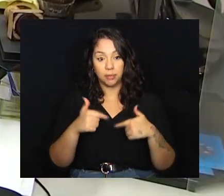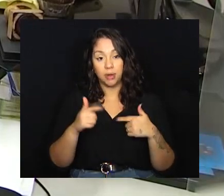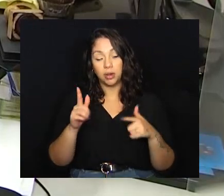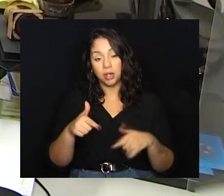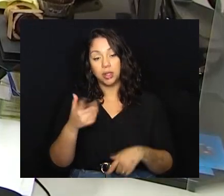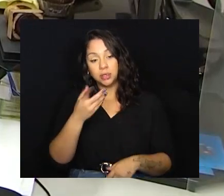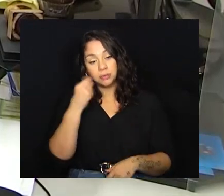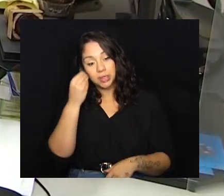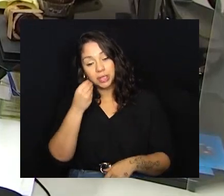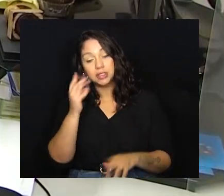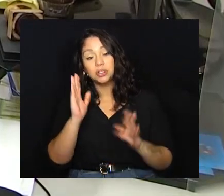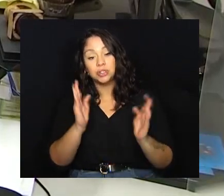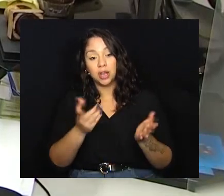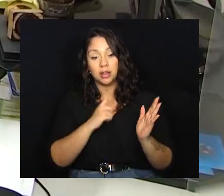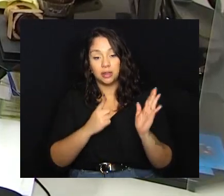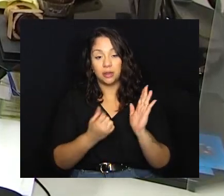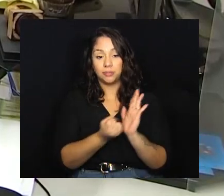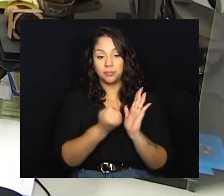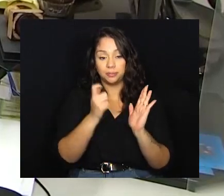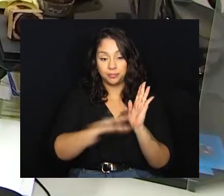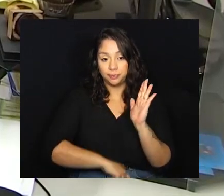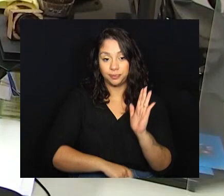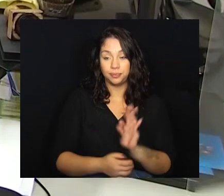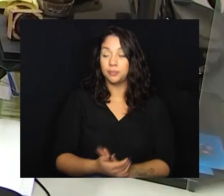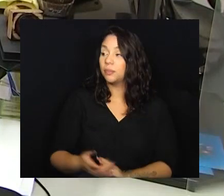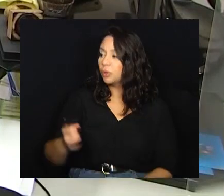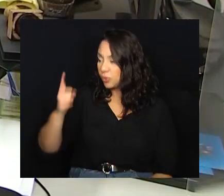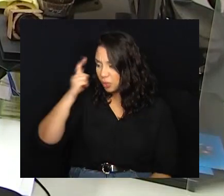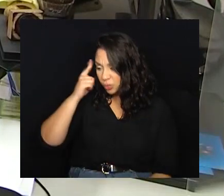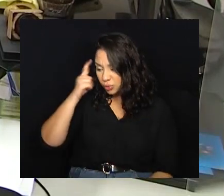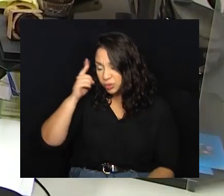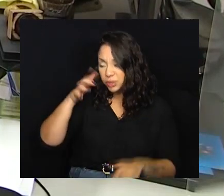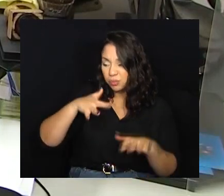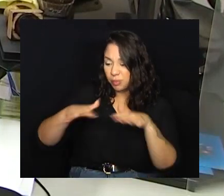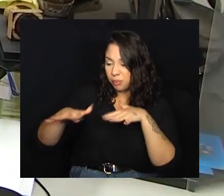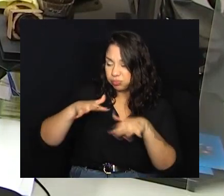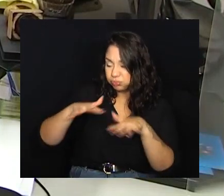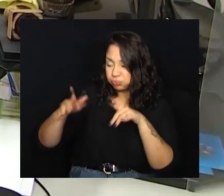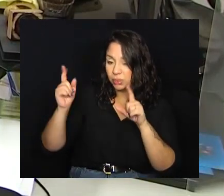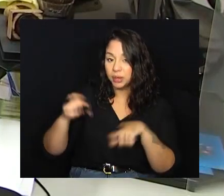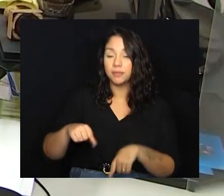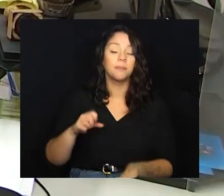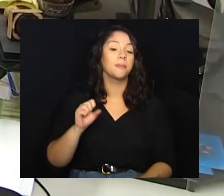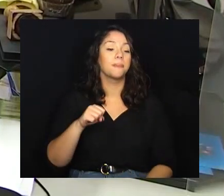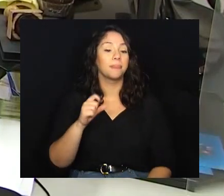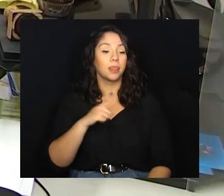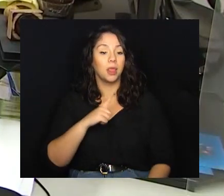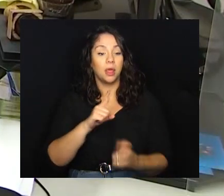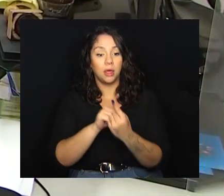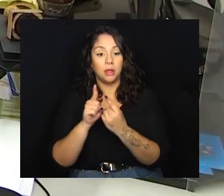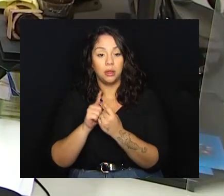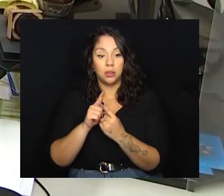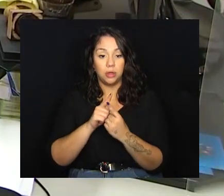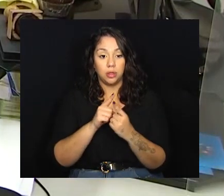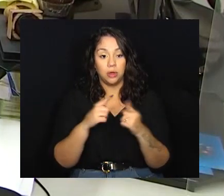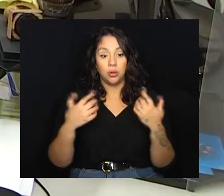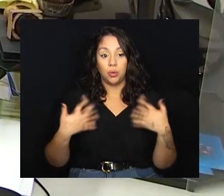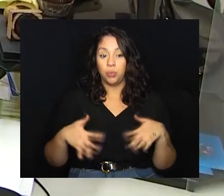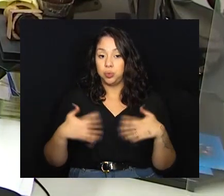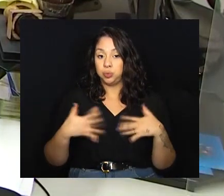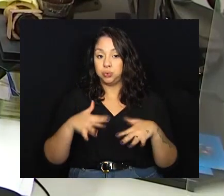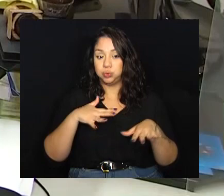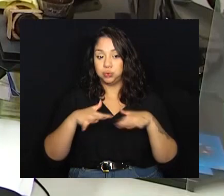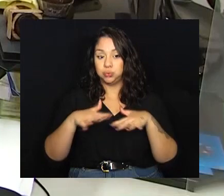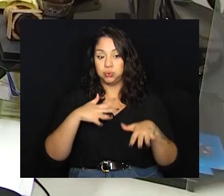e assim abrir mais oportunidades de emprego para ela como as experiências que ela tem na carteira todos os dias é muito movimento